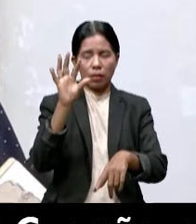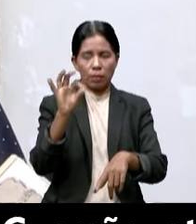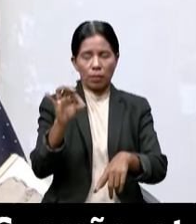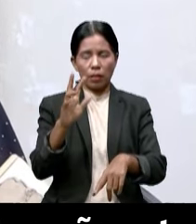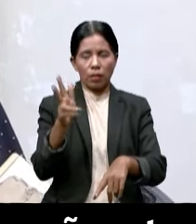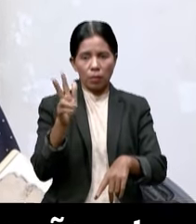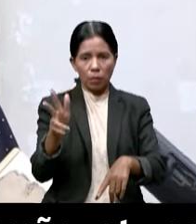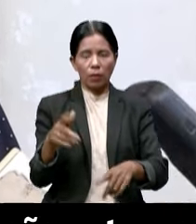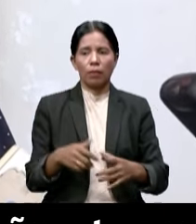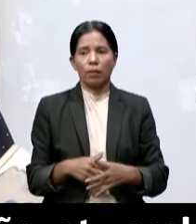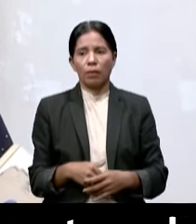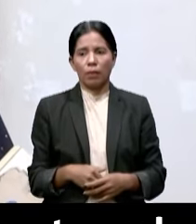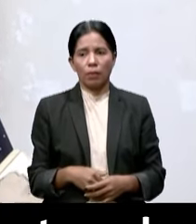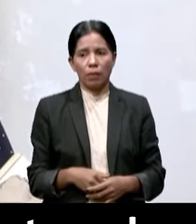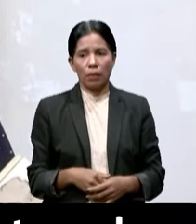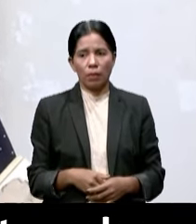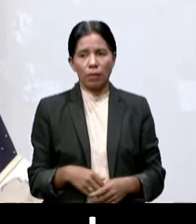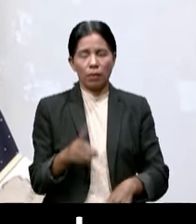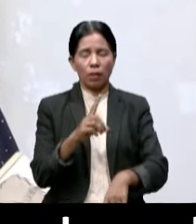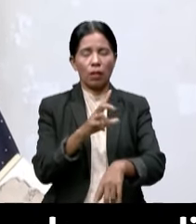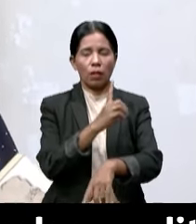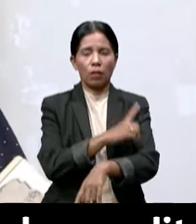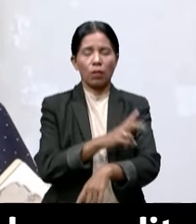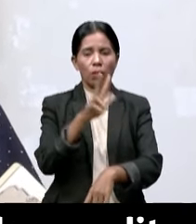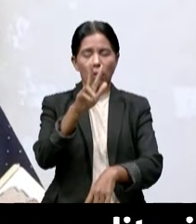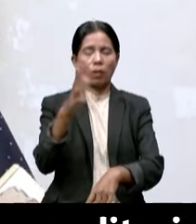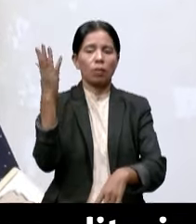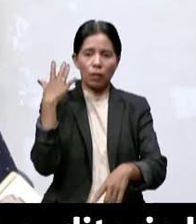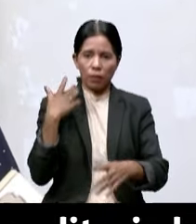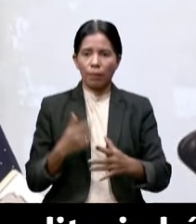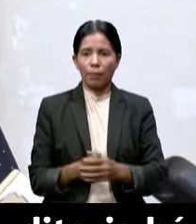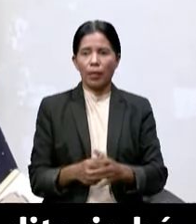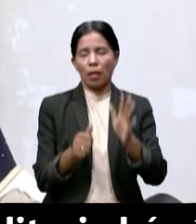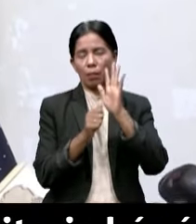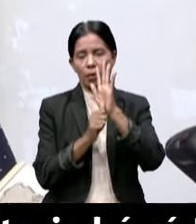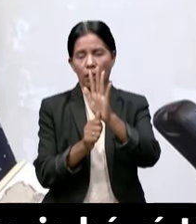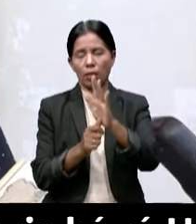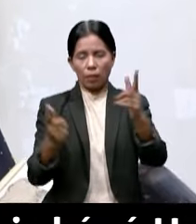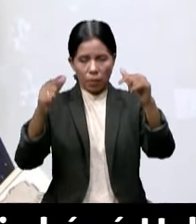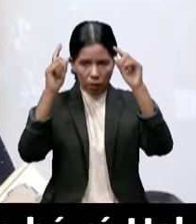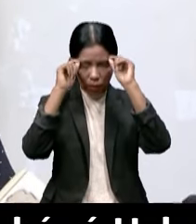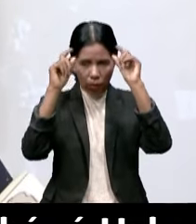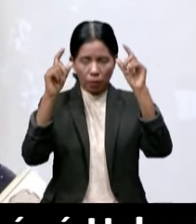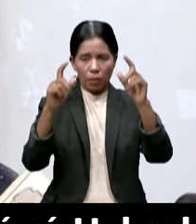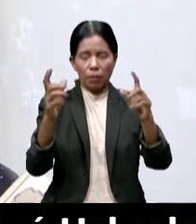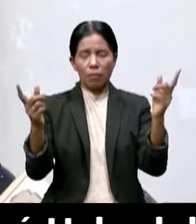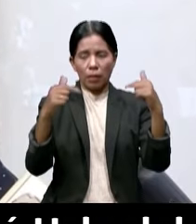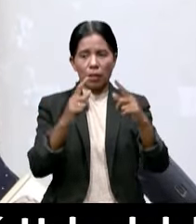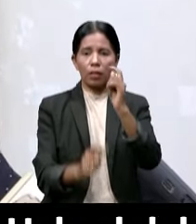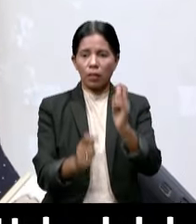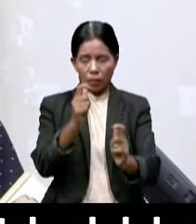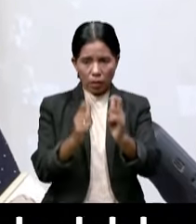9:30 e ele loram todo o vacoto e apresenta mais tribunal né? Agora o baona